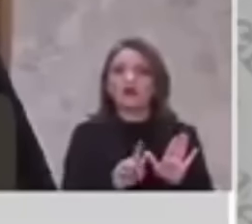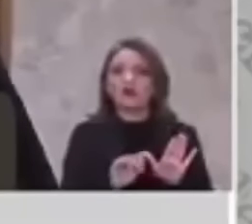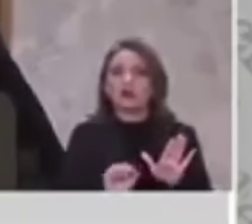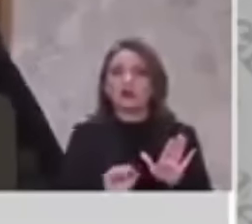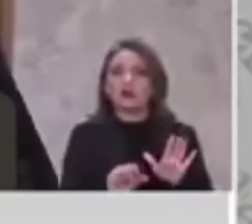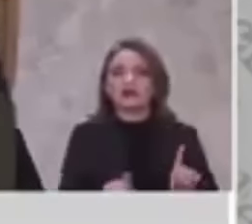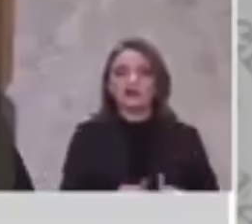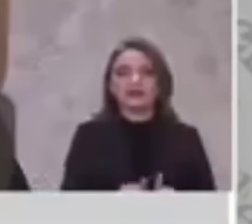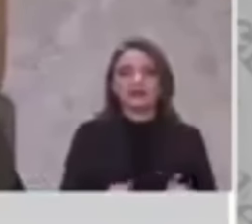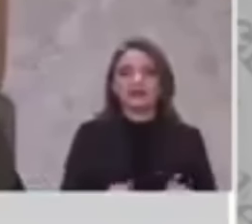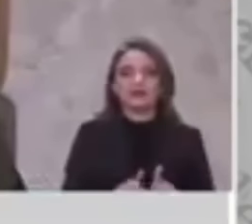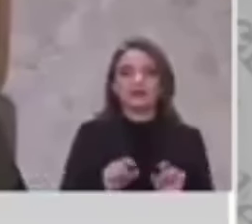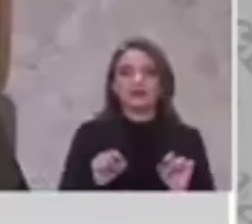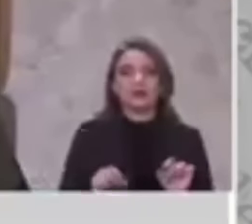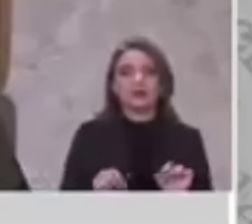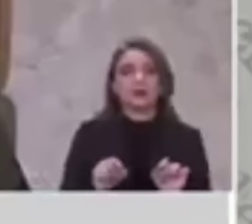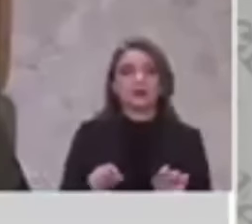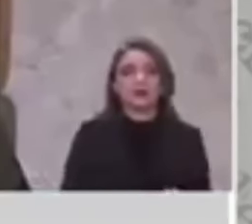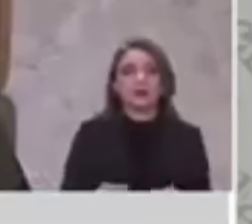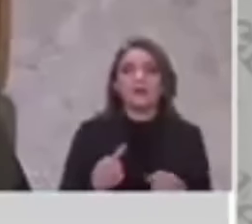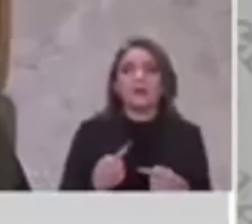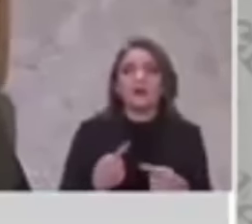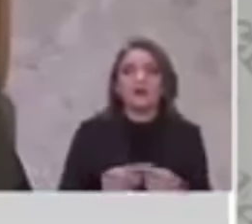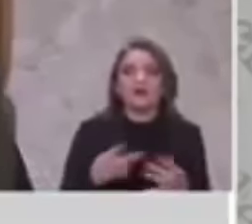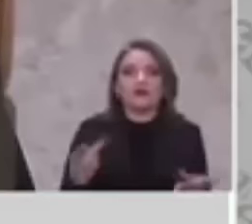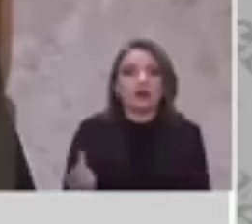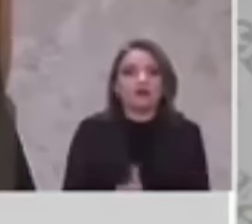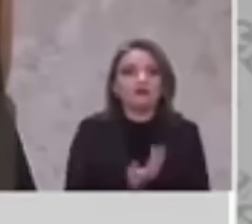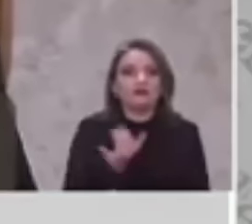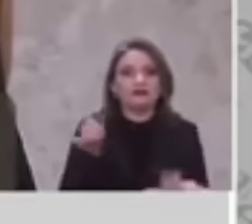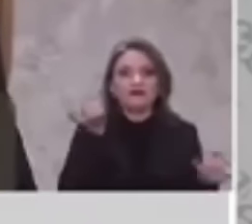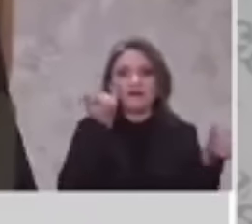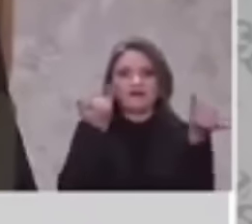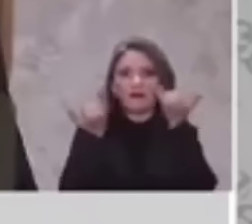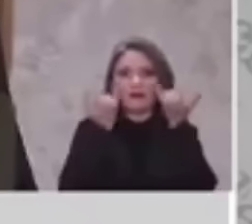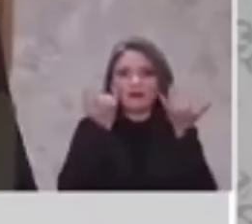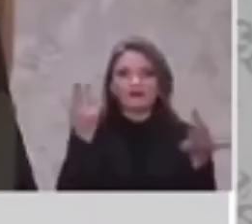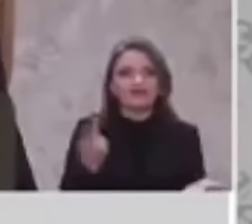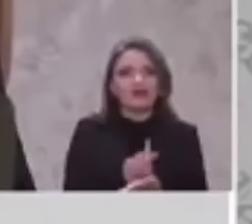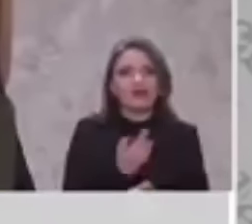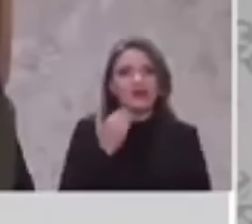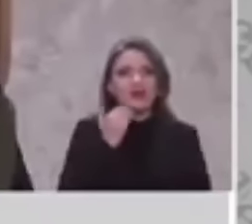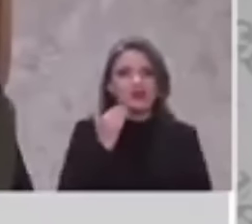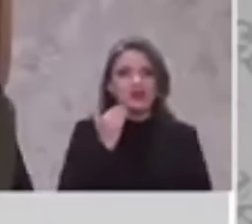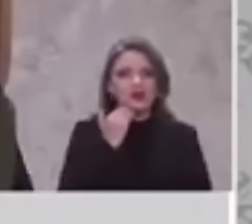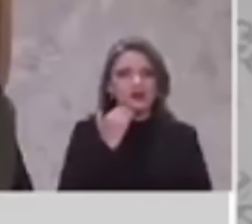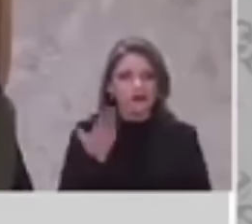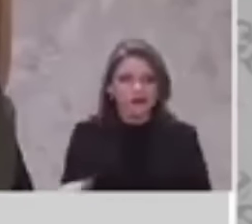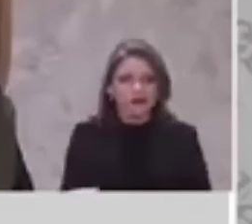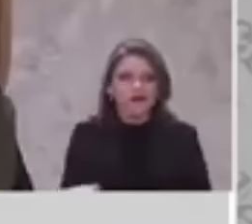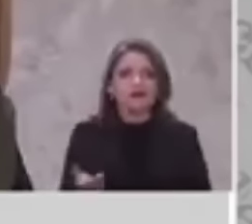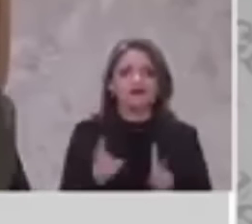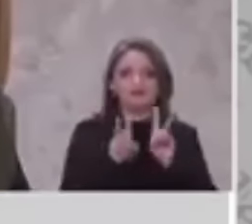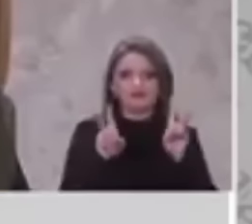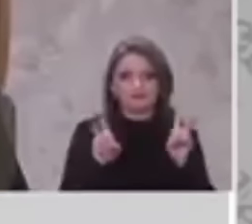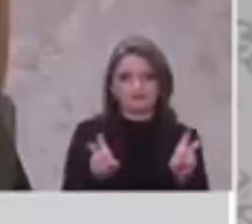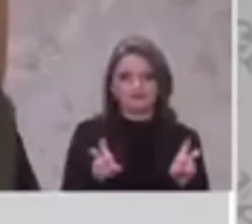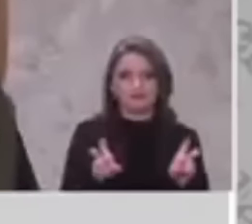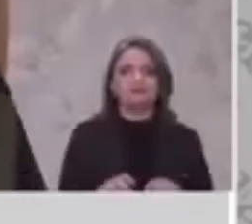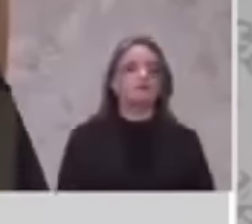também de uma certa desinformação que existe em relação a esse tema